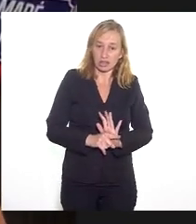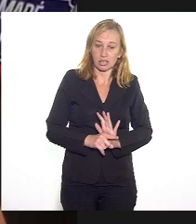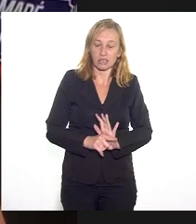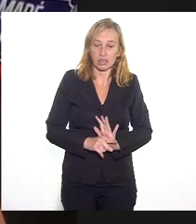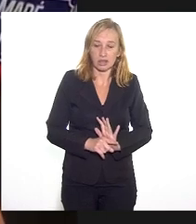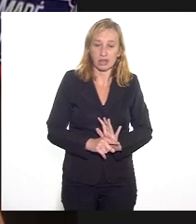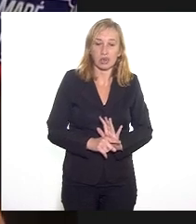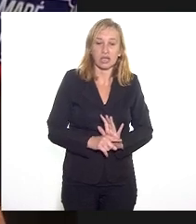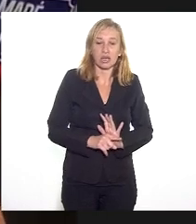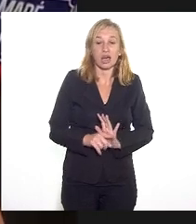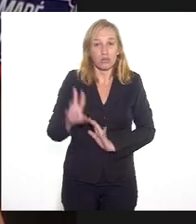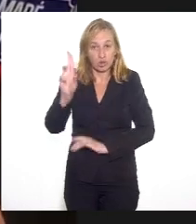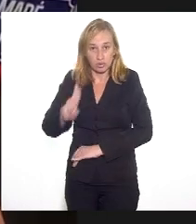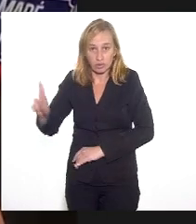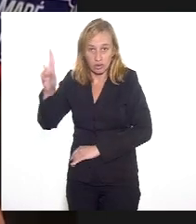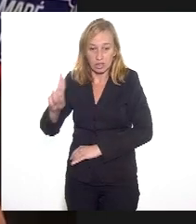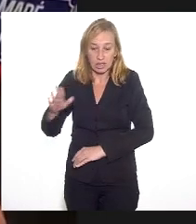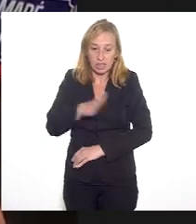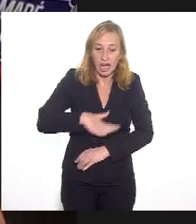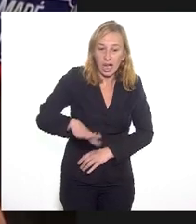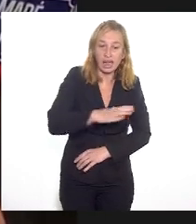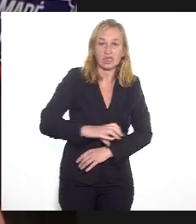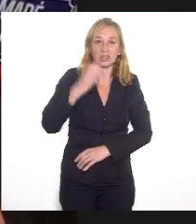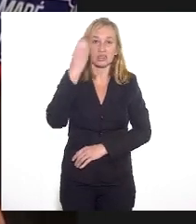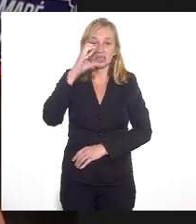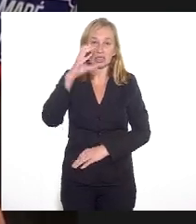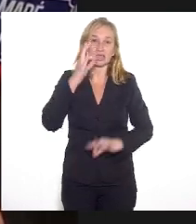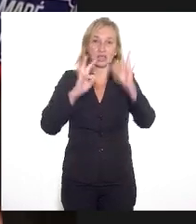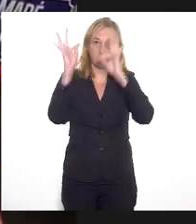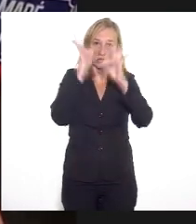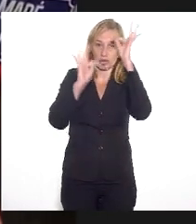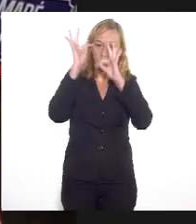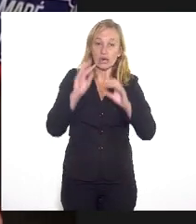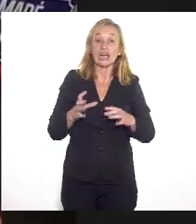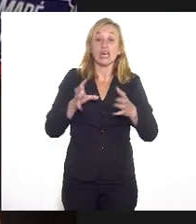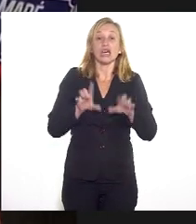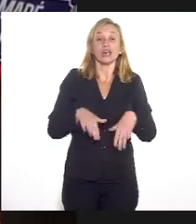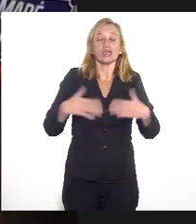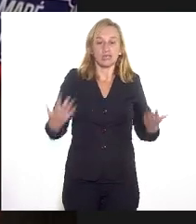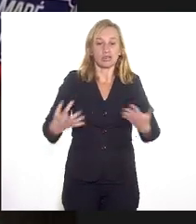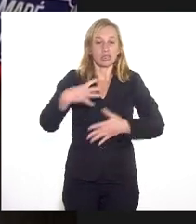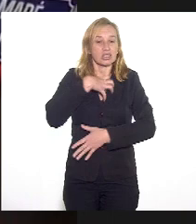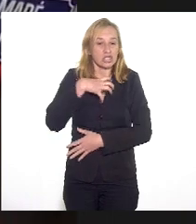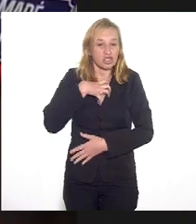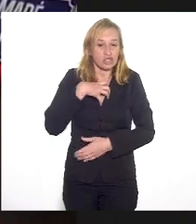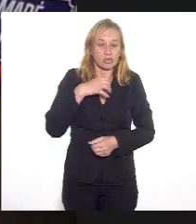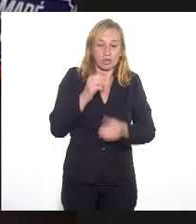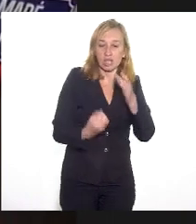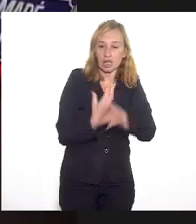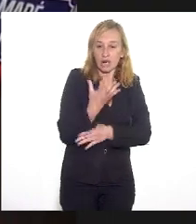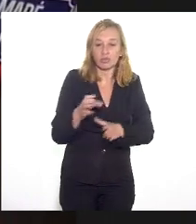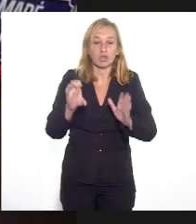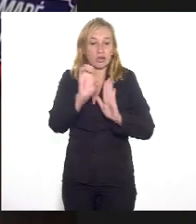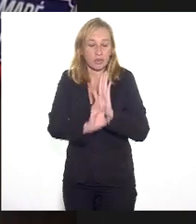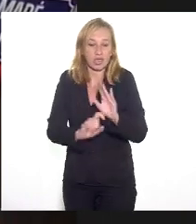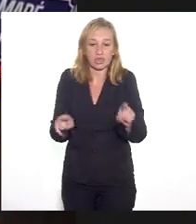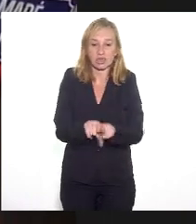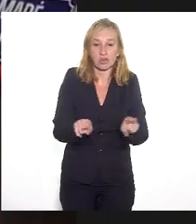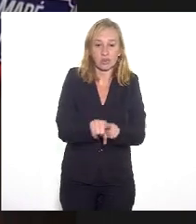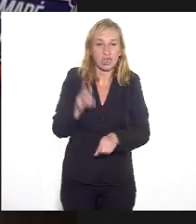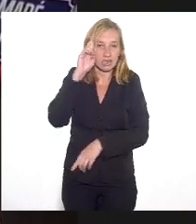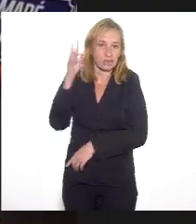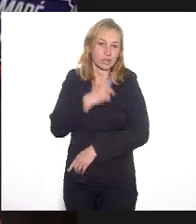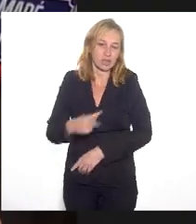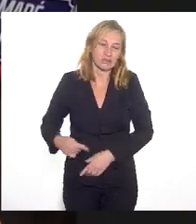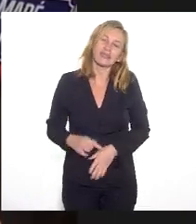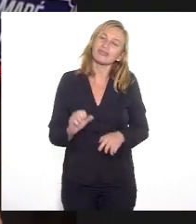pelas universidades no campo da ciência e da tecnologia. Então, nesse sentido, fizemos emendas também. E, senhor presidente,